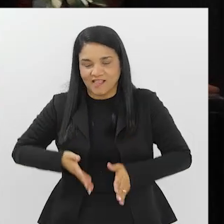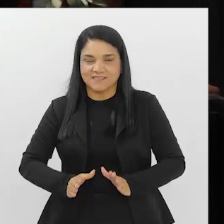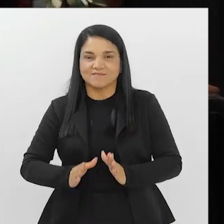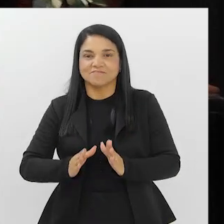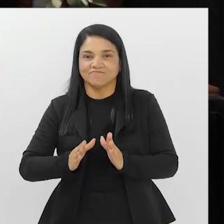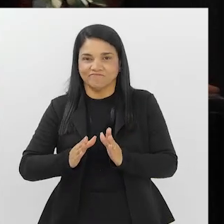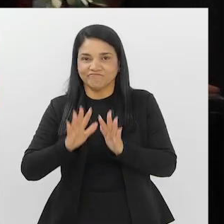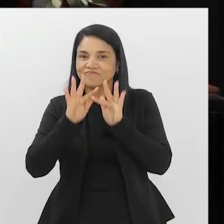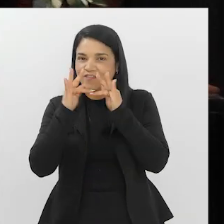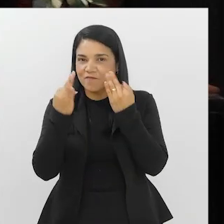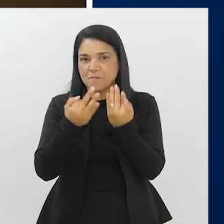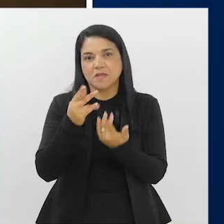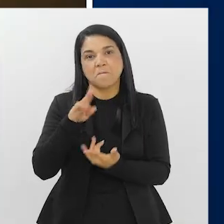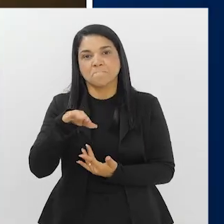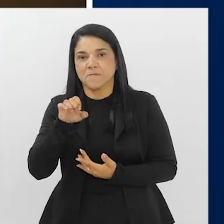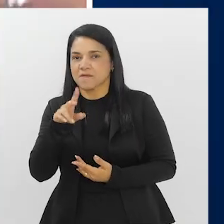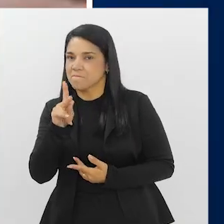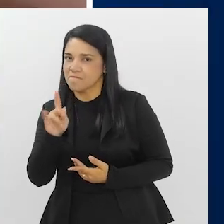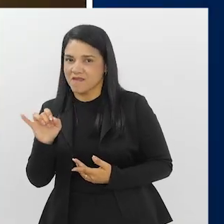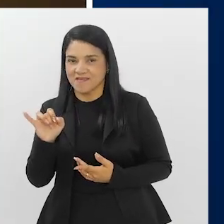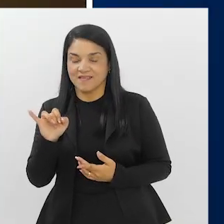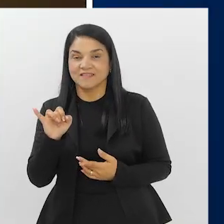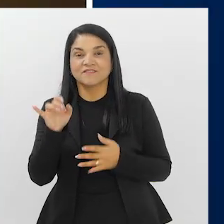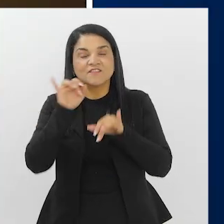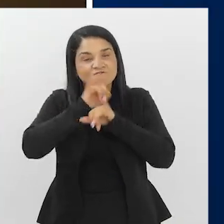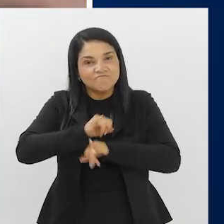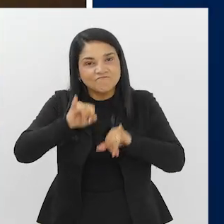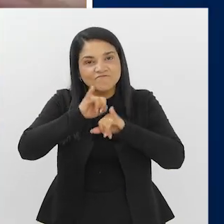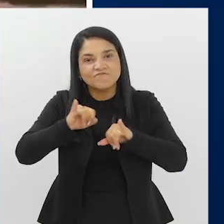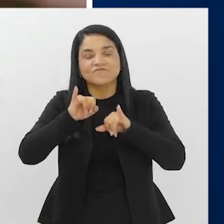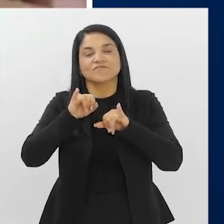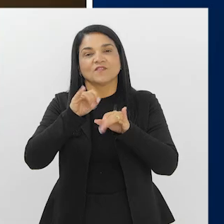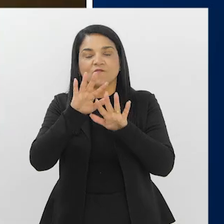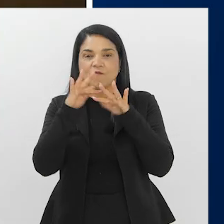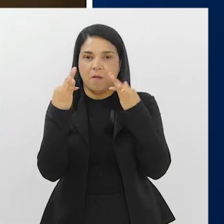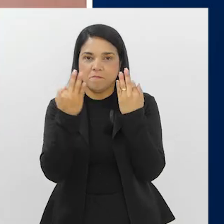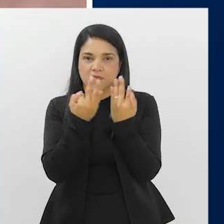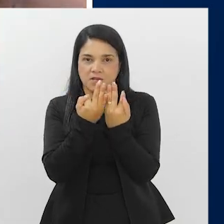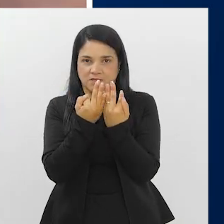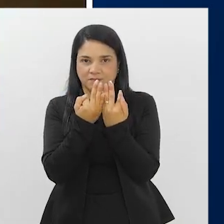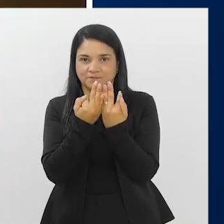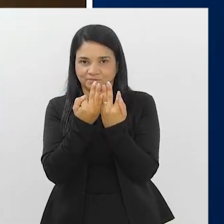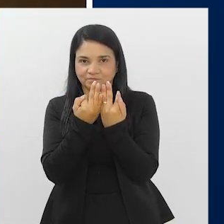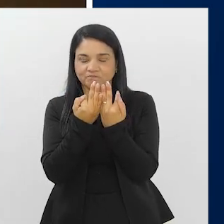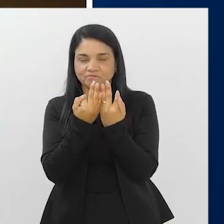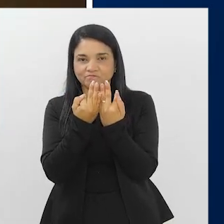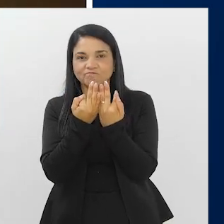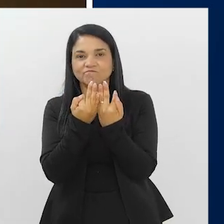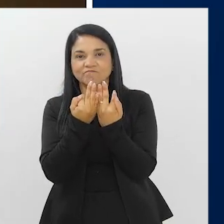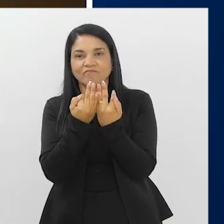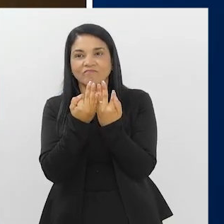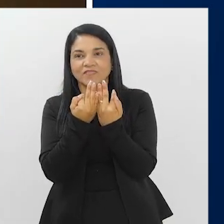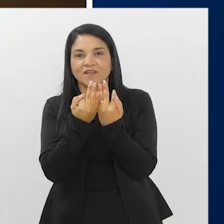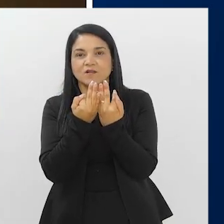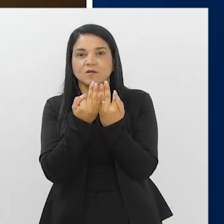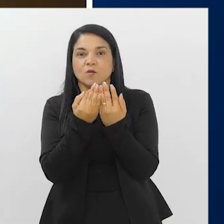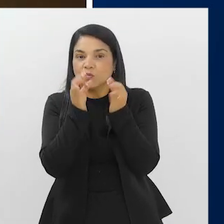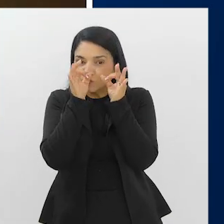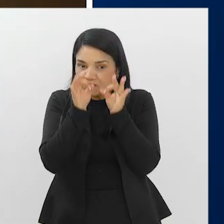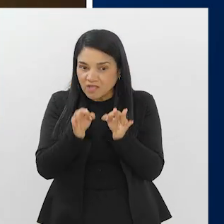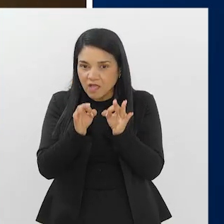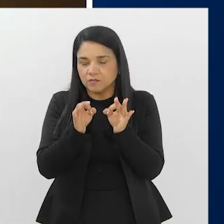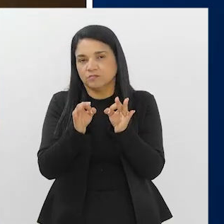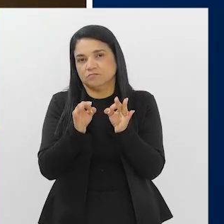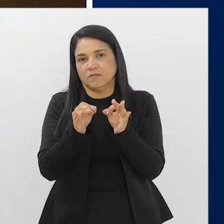gente consiga fazer com que mais famílias tenham acesso à informação e saber que o mais certo é você